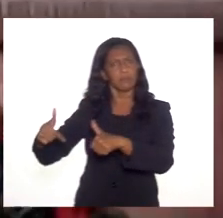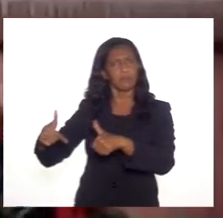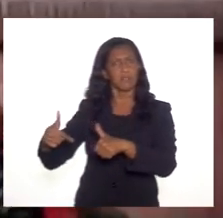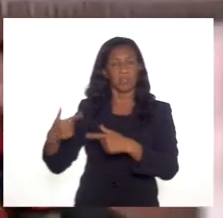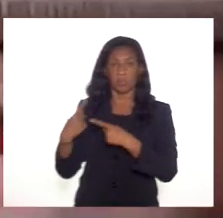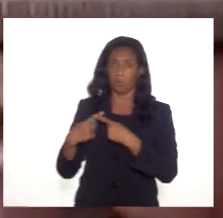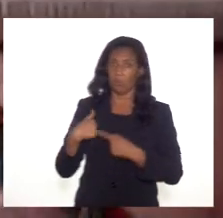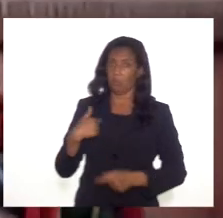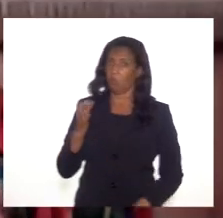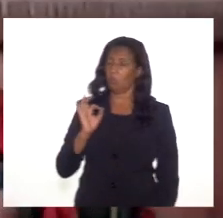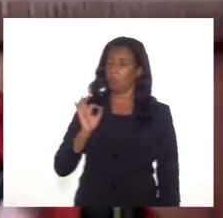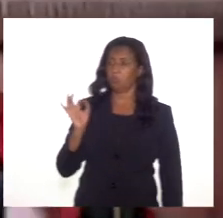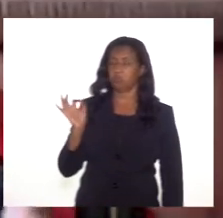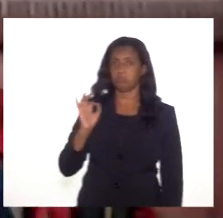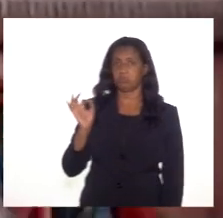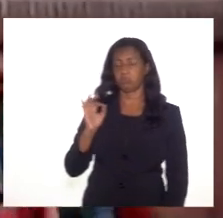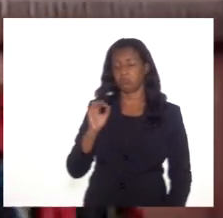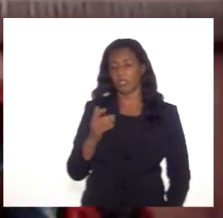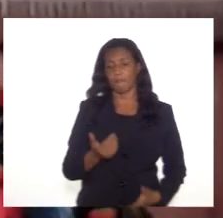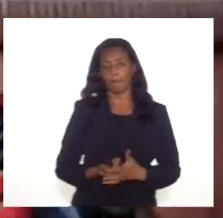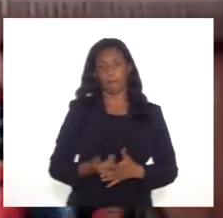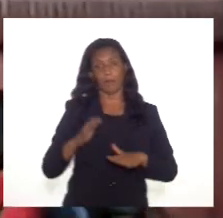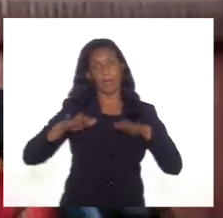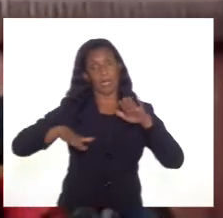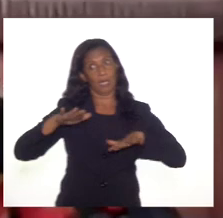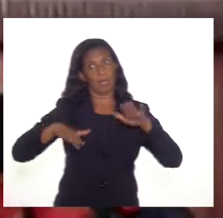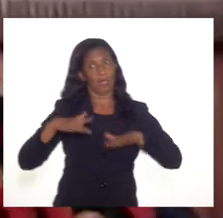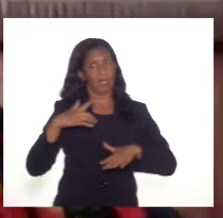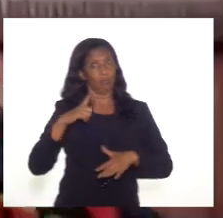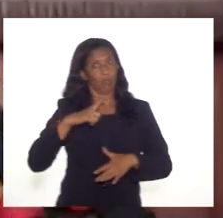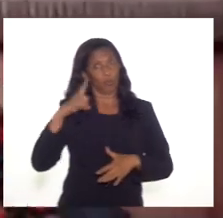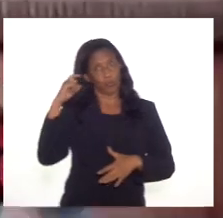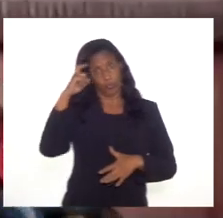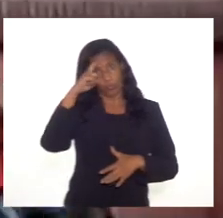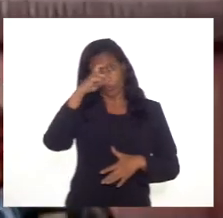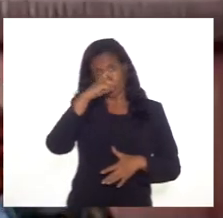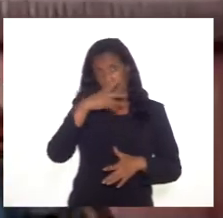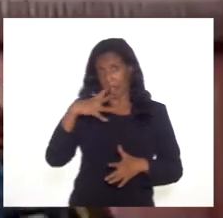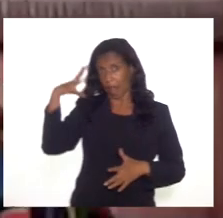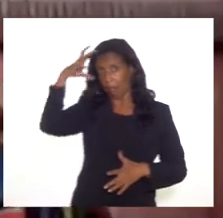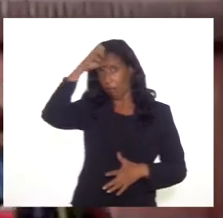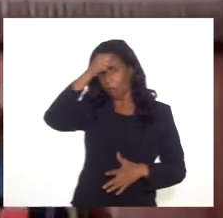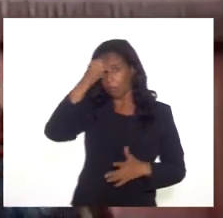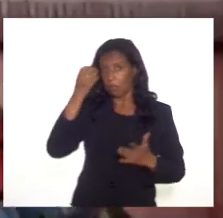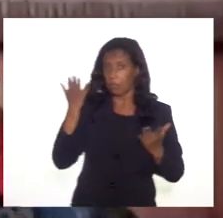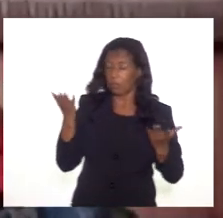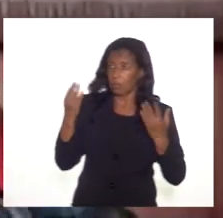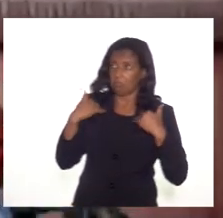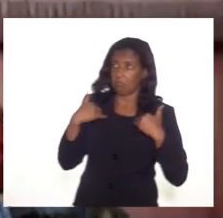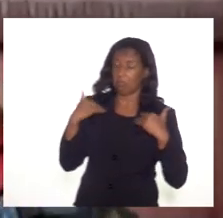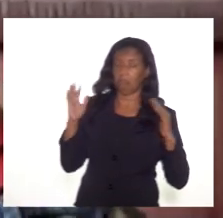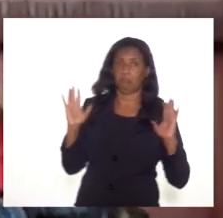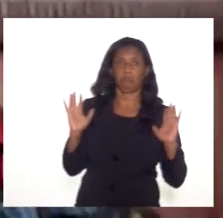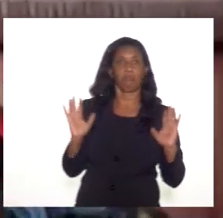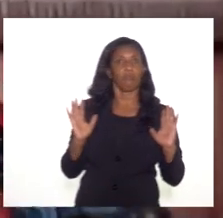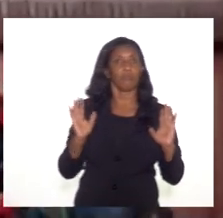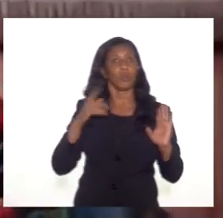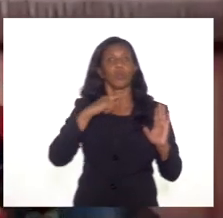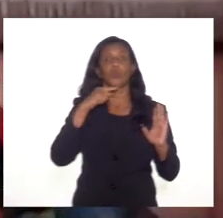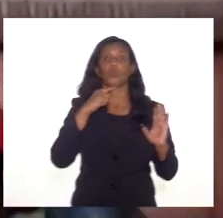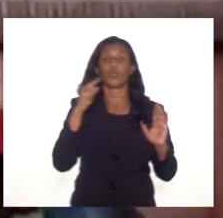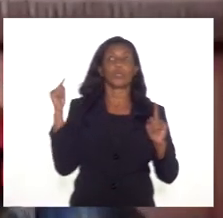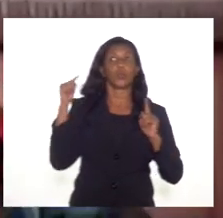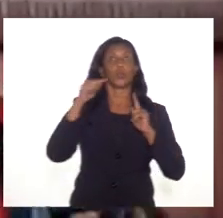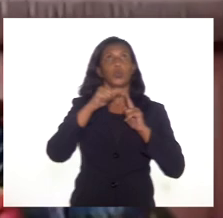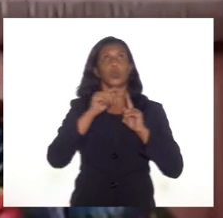ainda não tive, de repente, eu tenho alguma dificuldade de compreensão e ainda não consegui